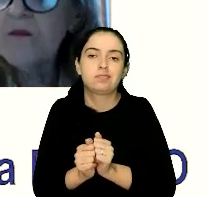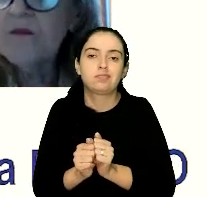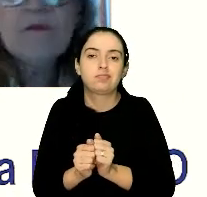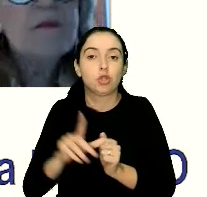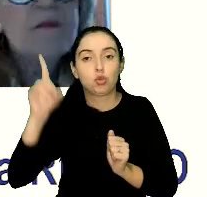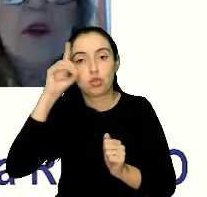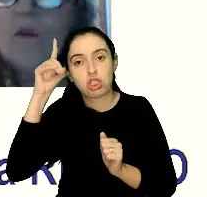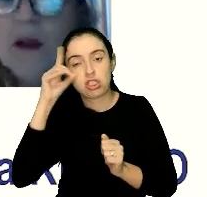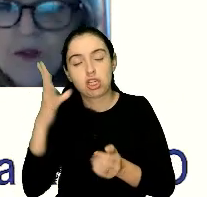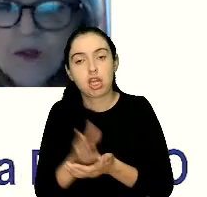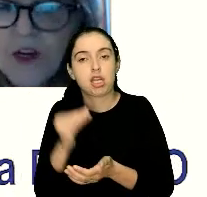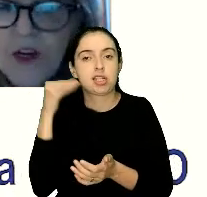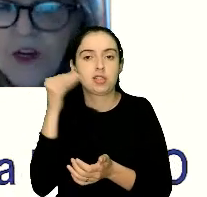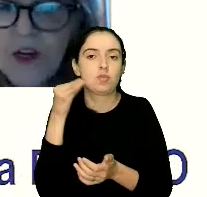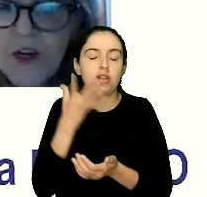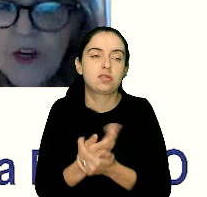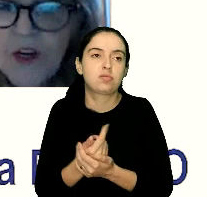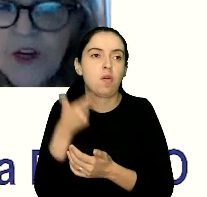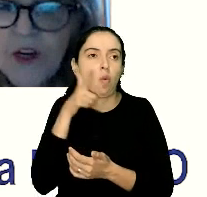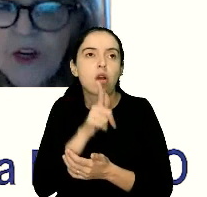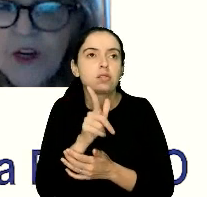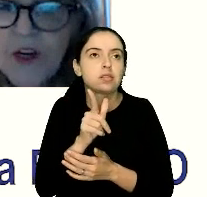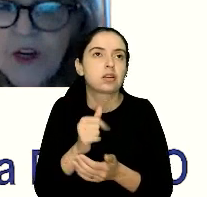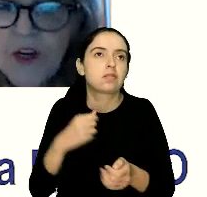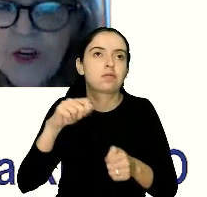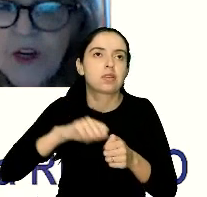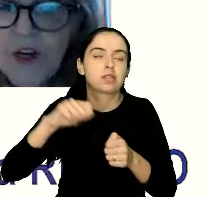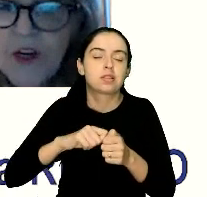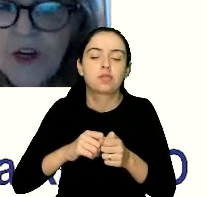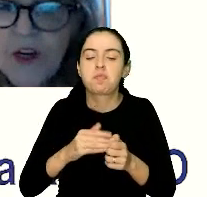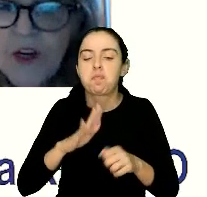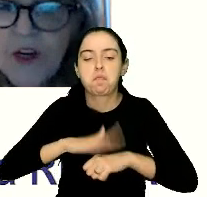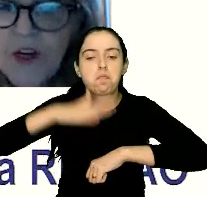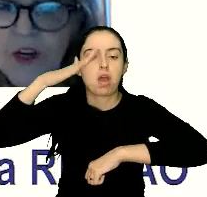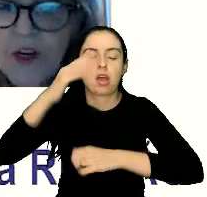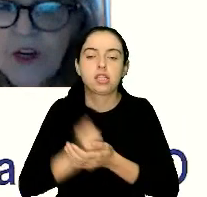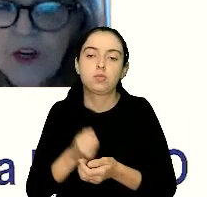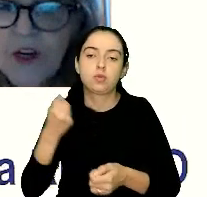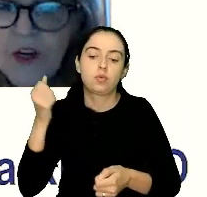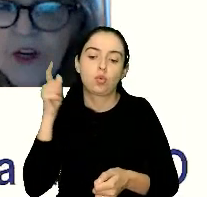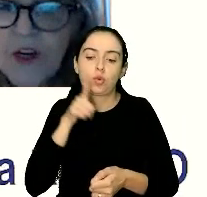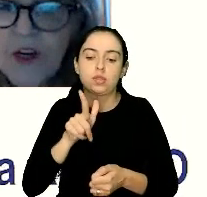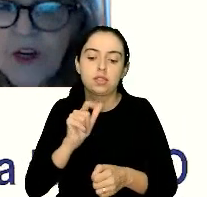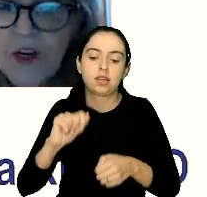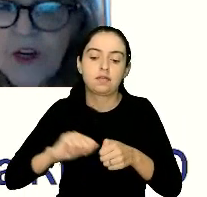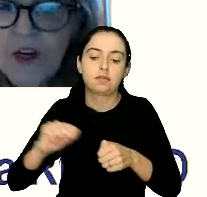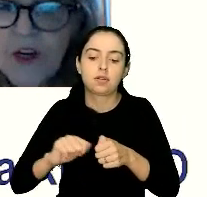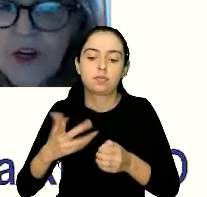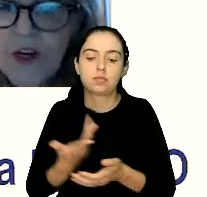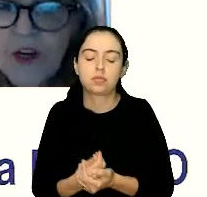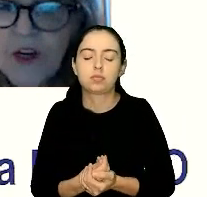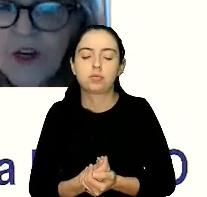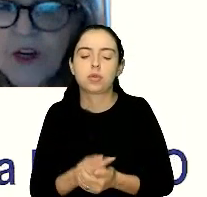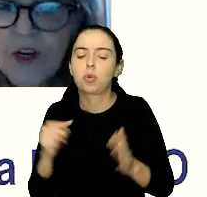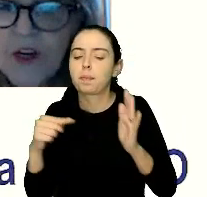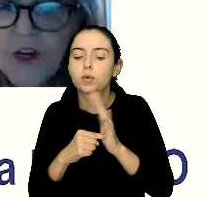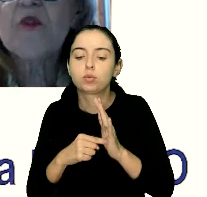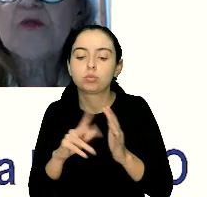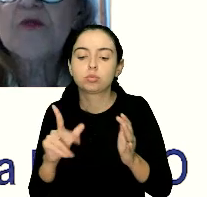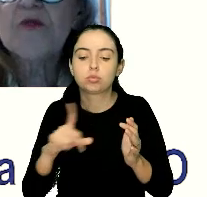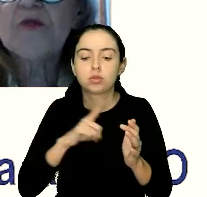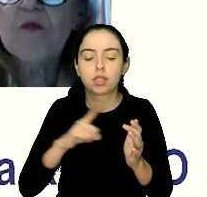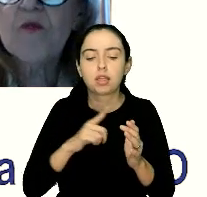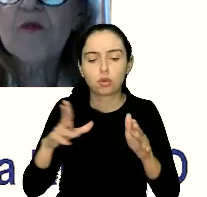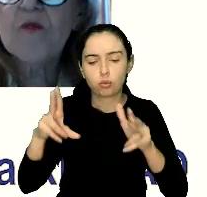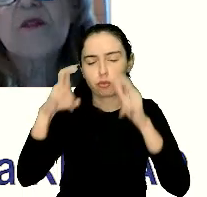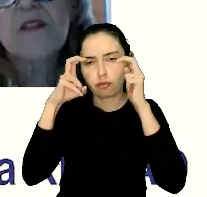consegue fazer aquilo que é o máximo que a gente consegue fazer, né? um ponto que a gente tem que ver